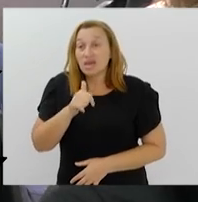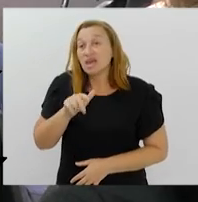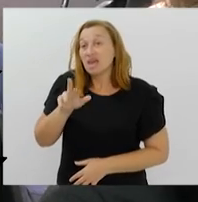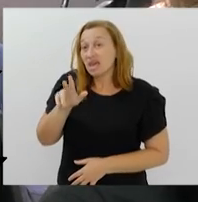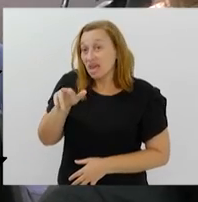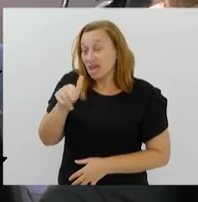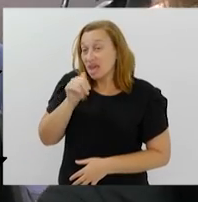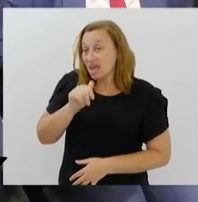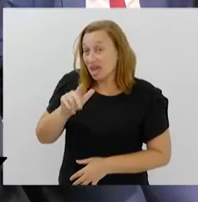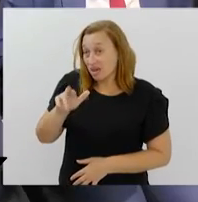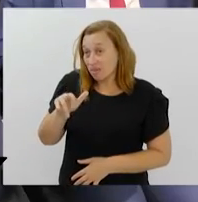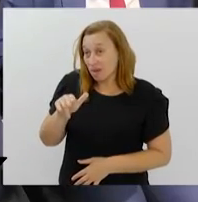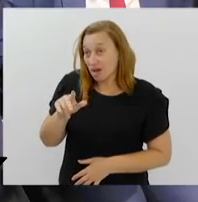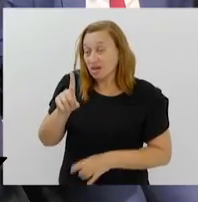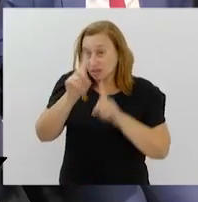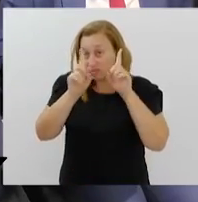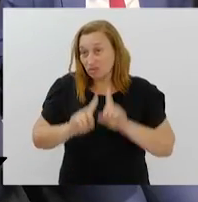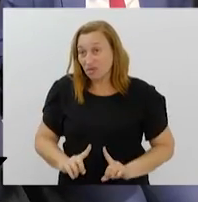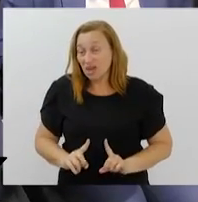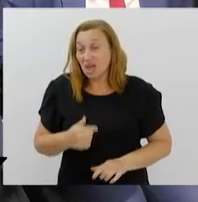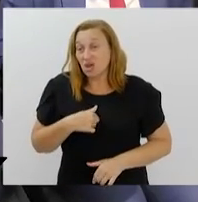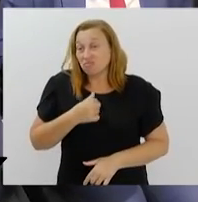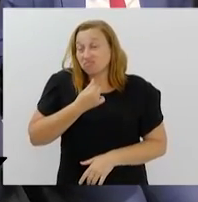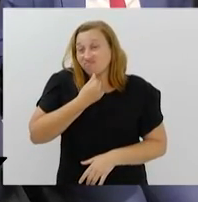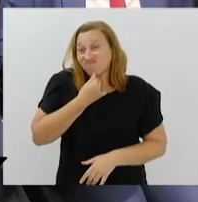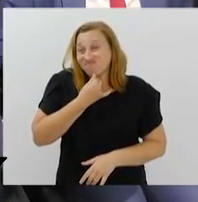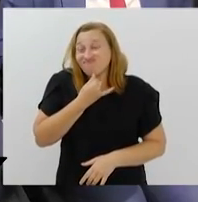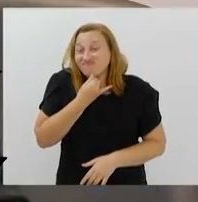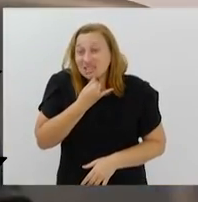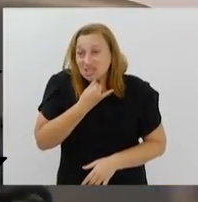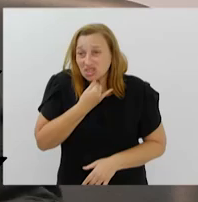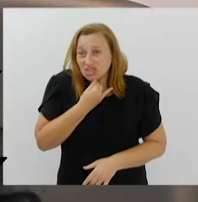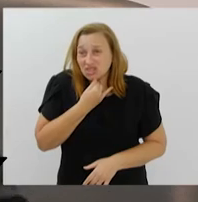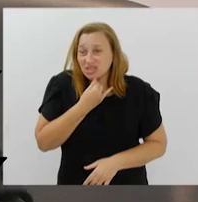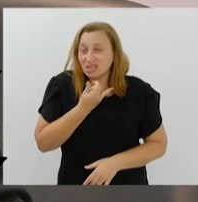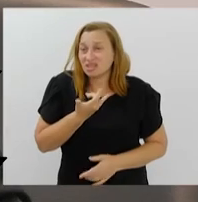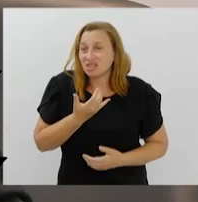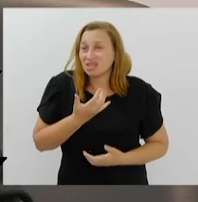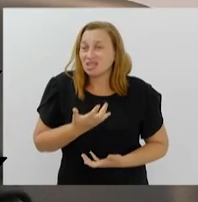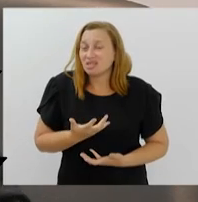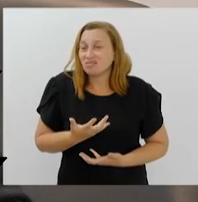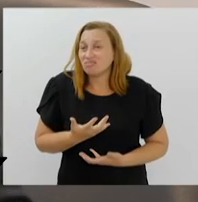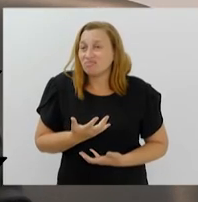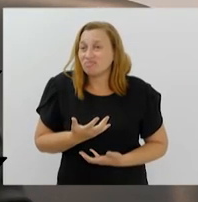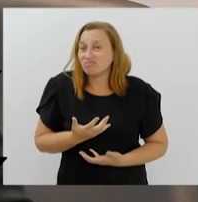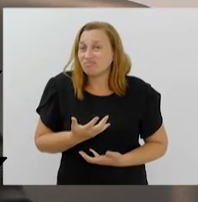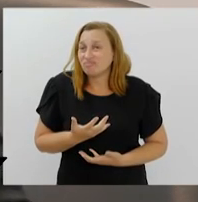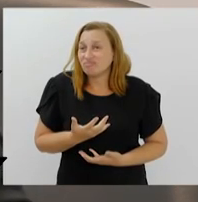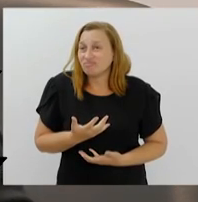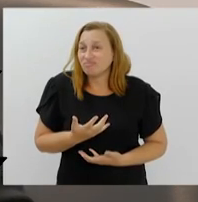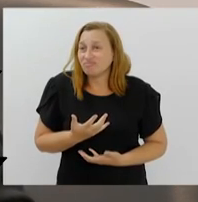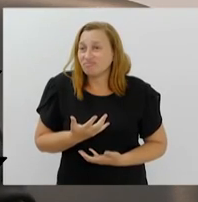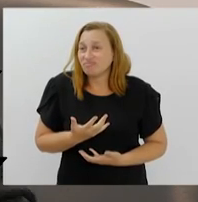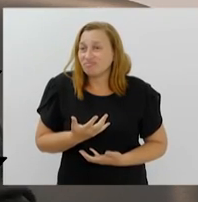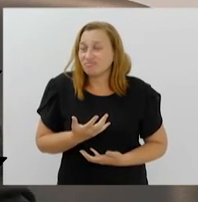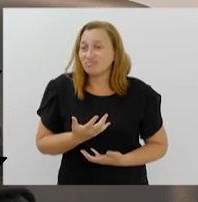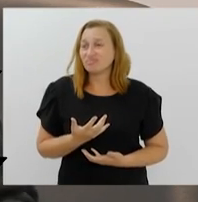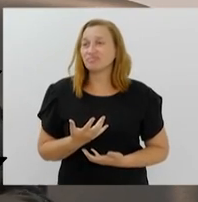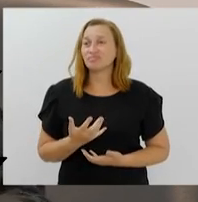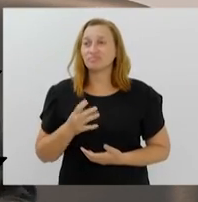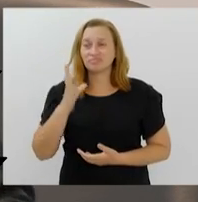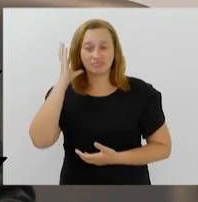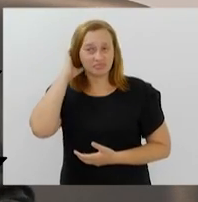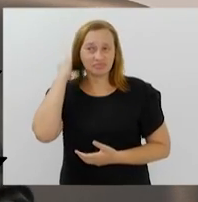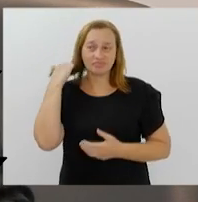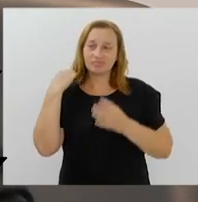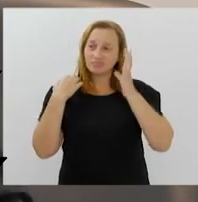e me causa um desconforto tão grande mas tão grande ao mesmo tempo que me causa um desconforto me causa